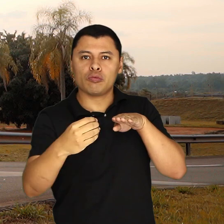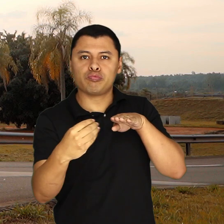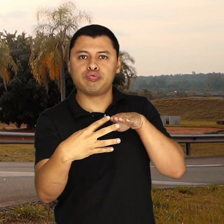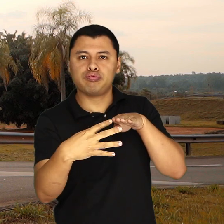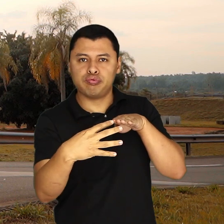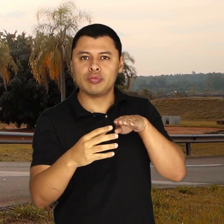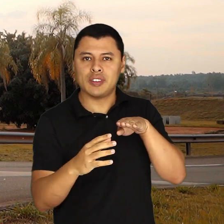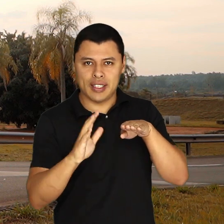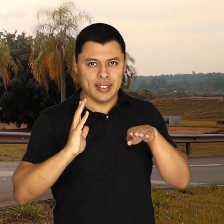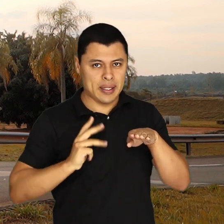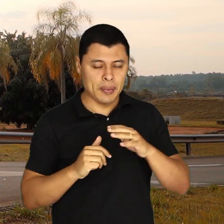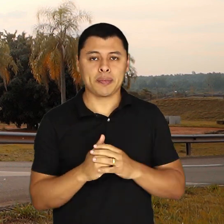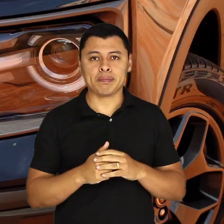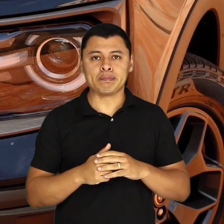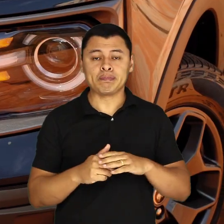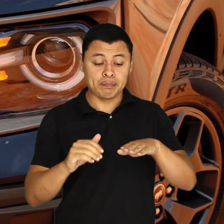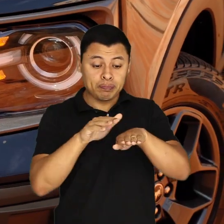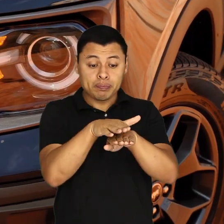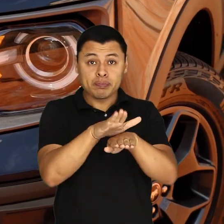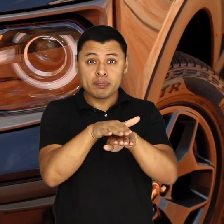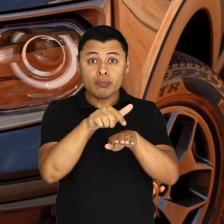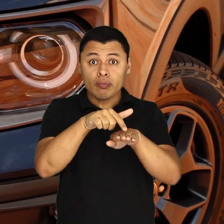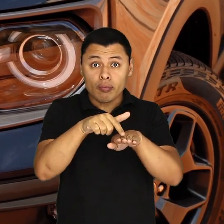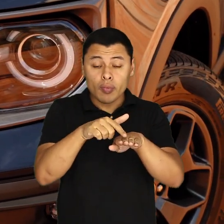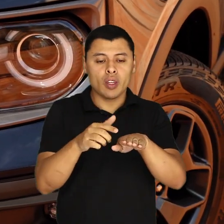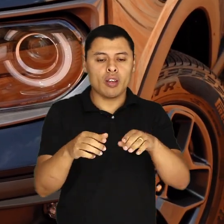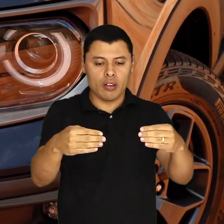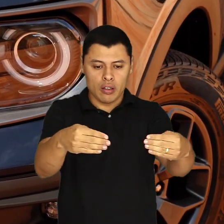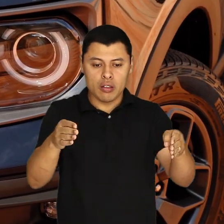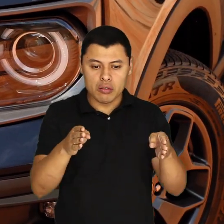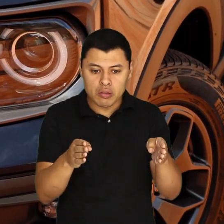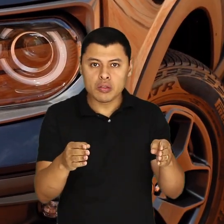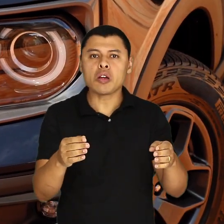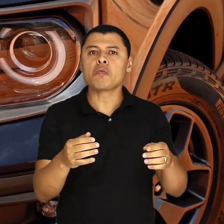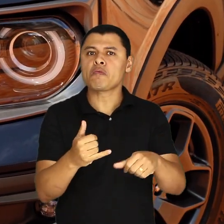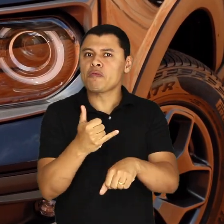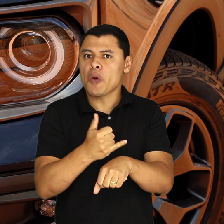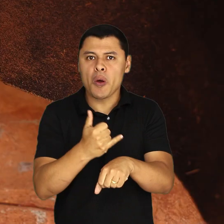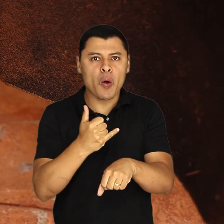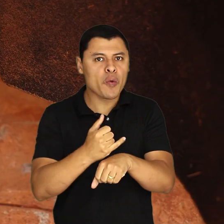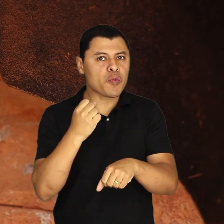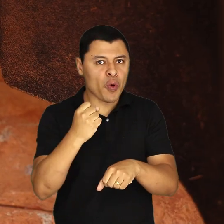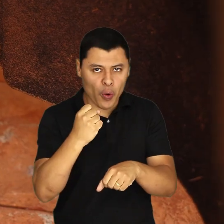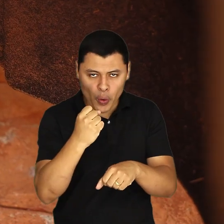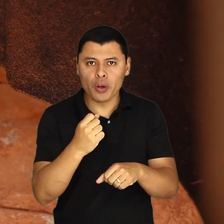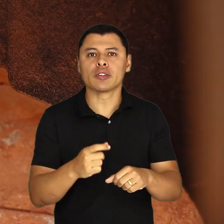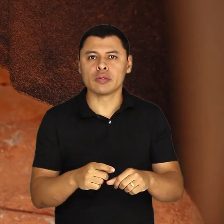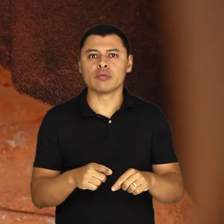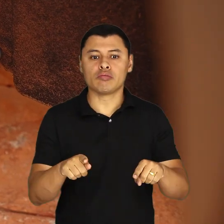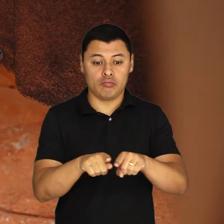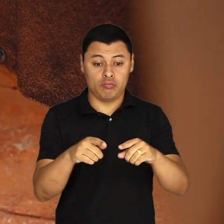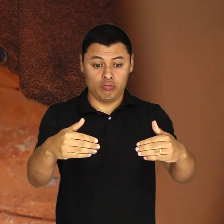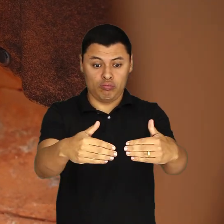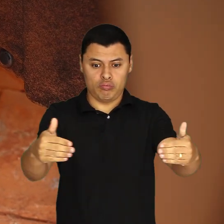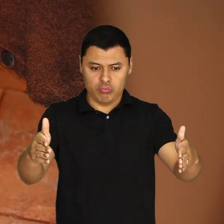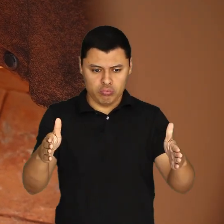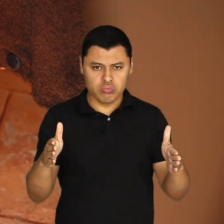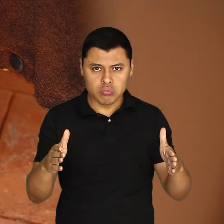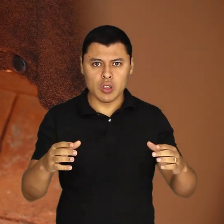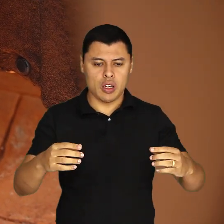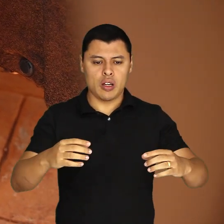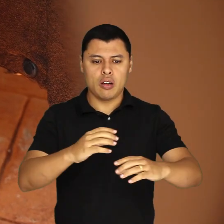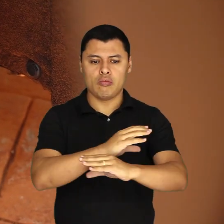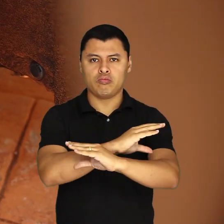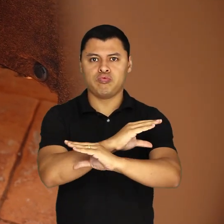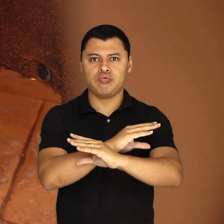ter a visão do fora de estrada. Capô de alumínio, paralamas de alumínio, braço de suspensão, tanto a dianteira quanto a traseira em alumínio